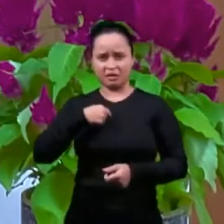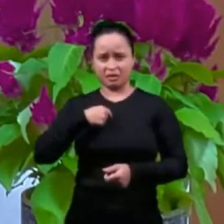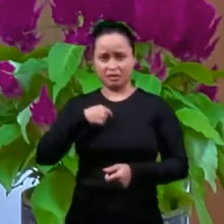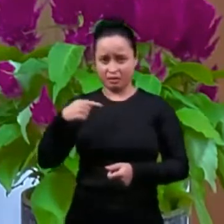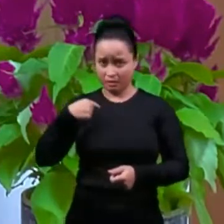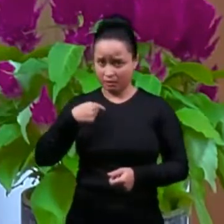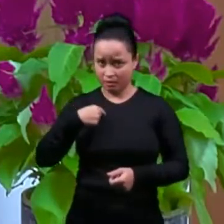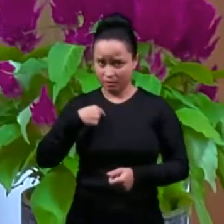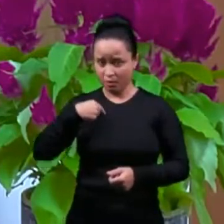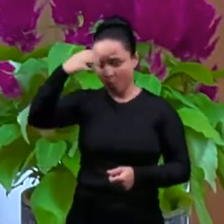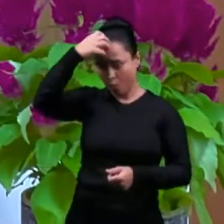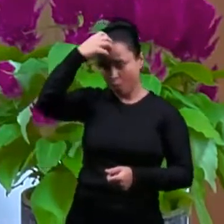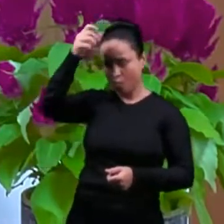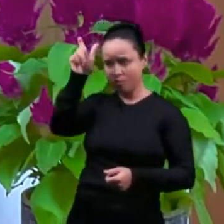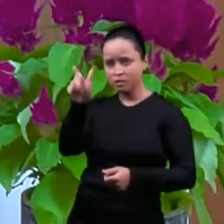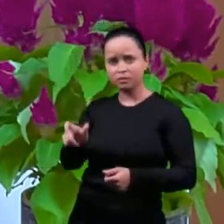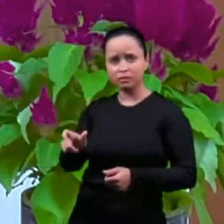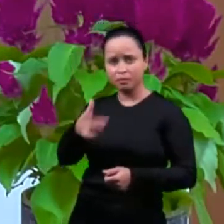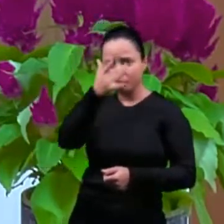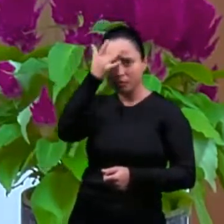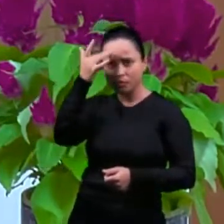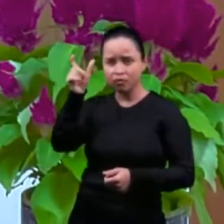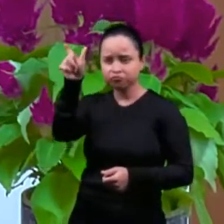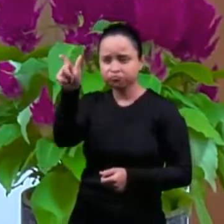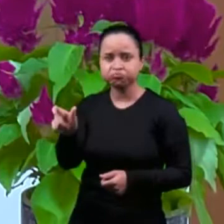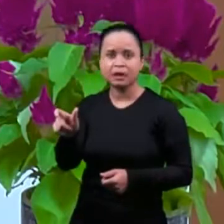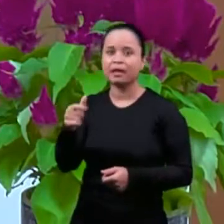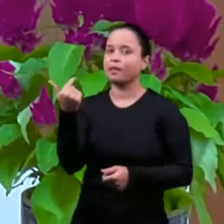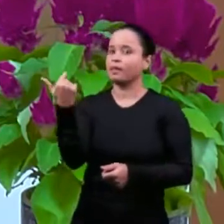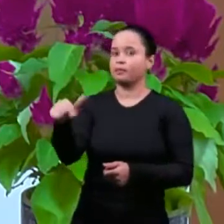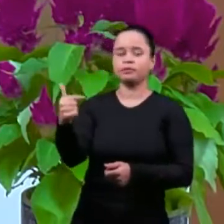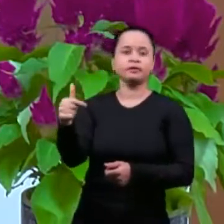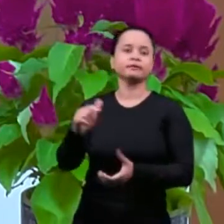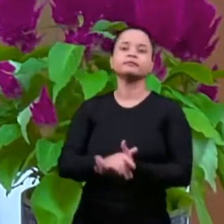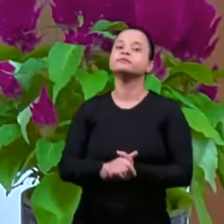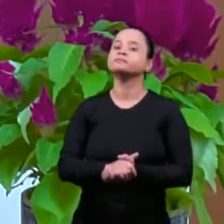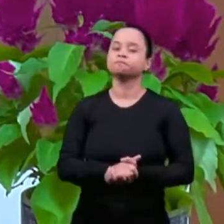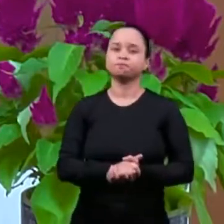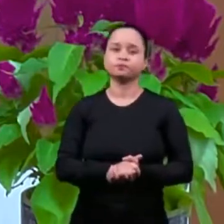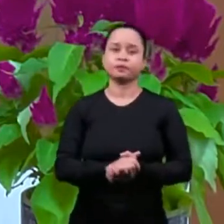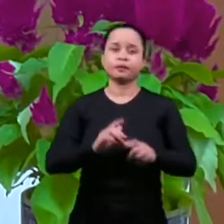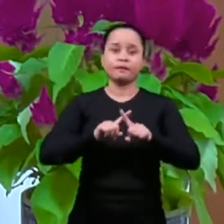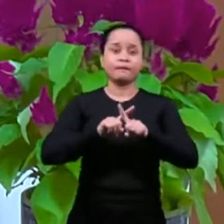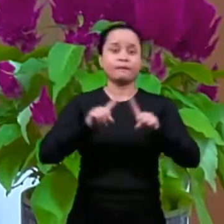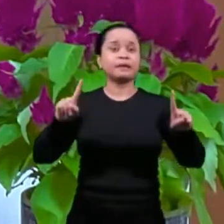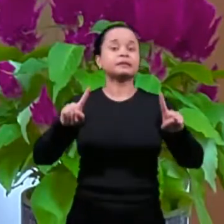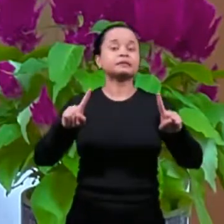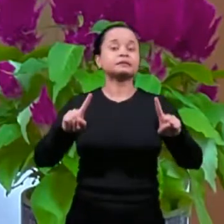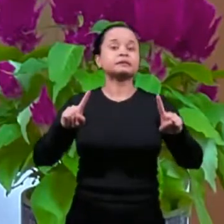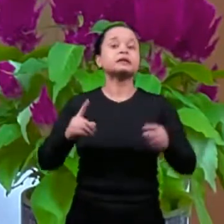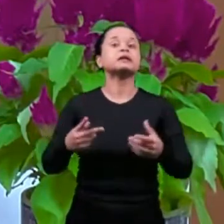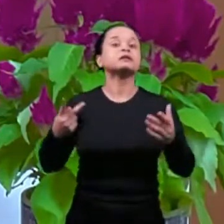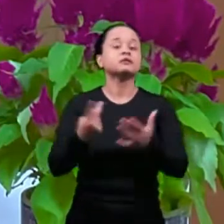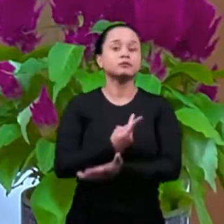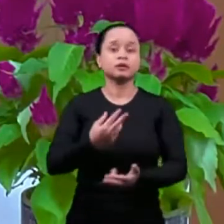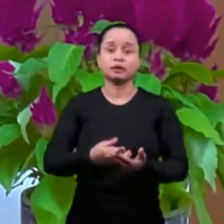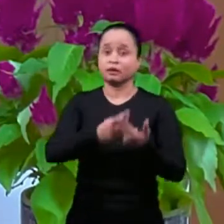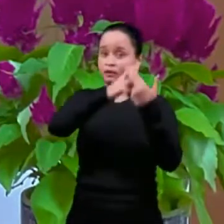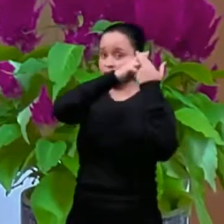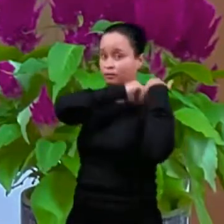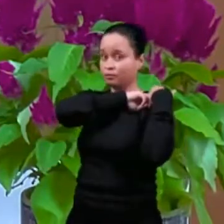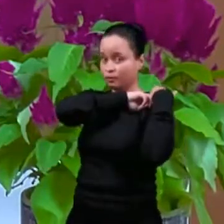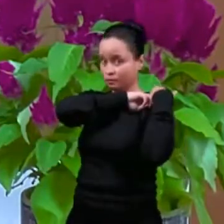desse inocente. Mas ele transferiu aquilo que era da responsabilidade